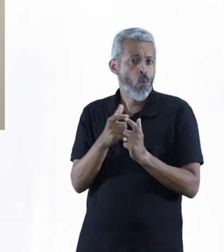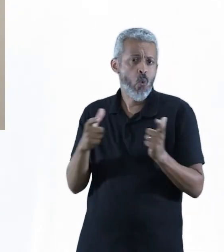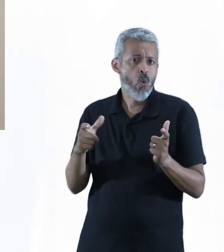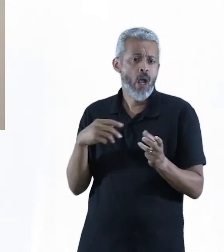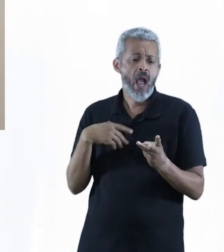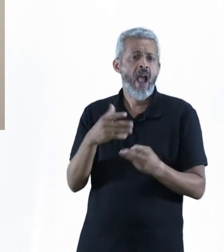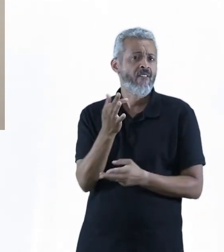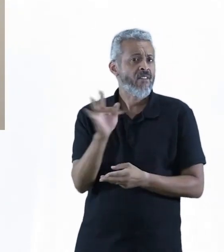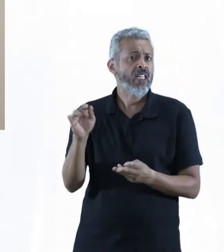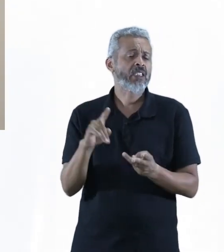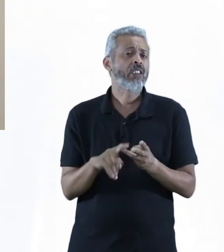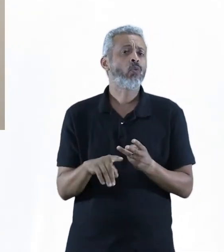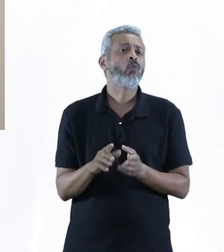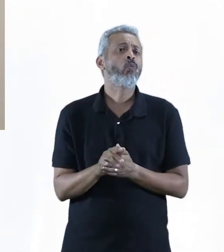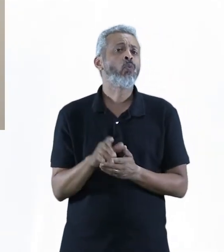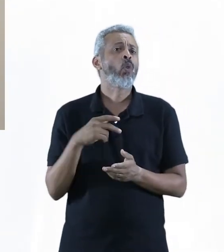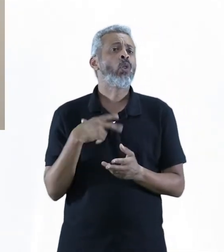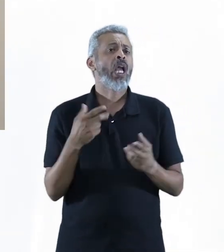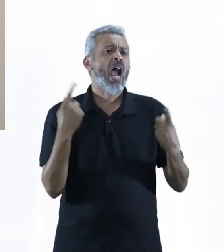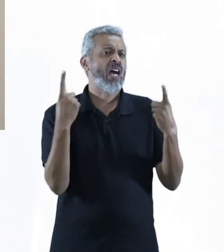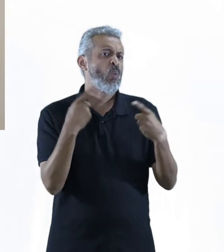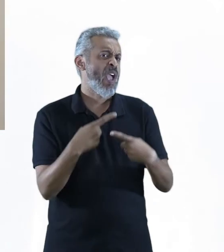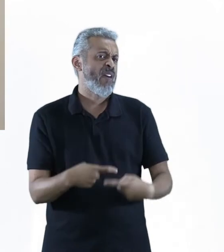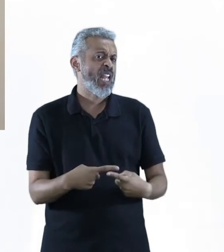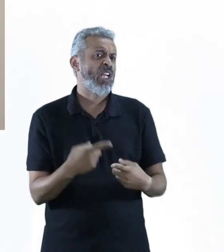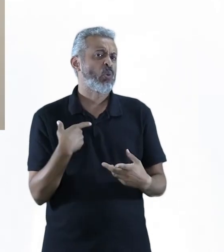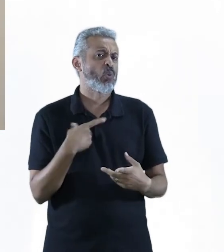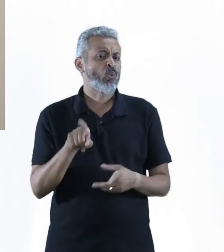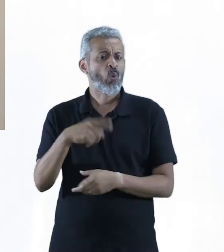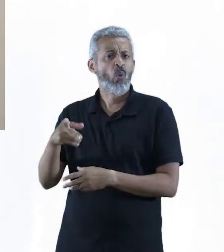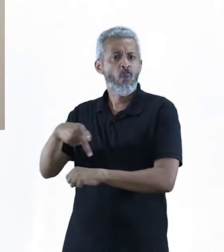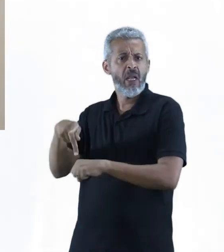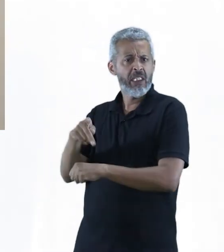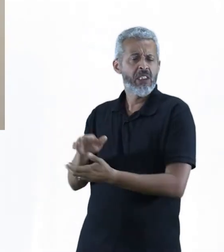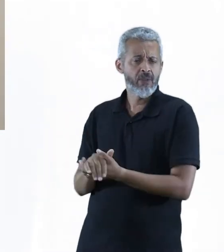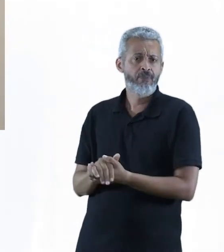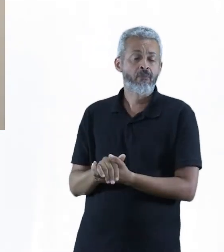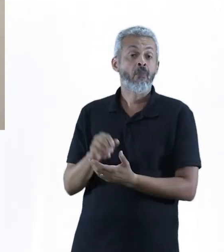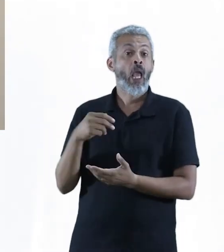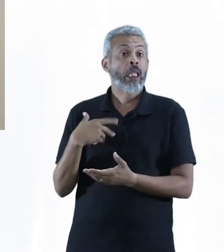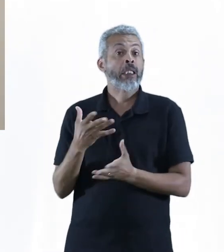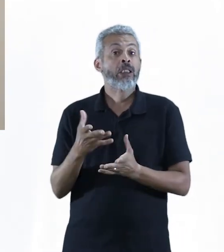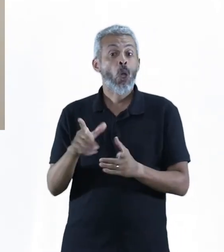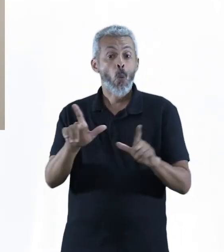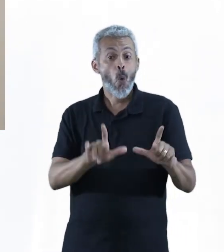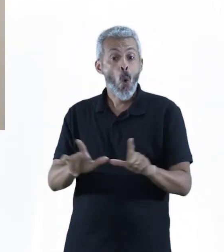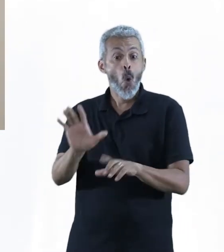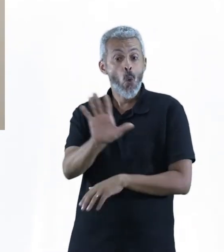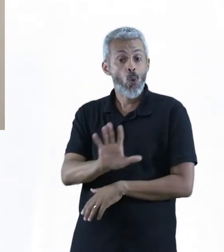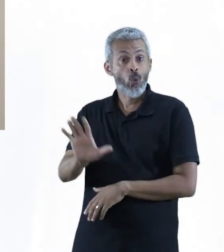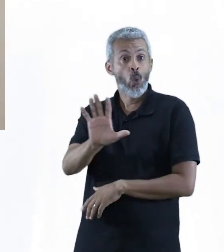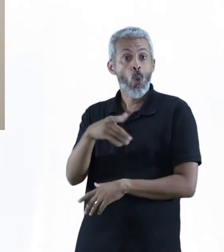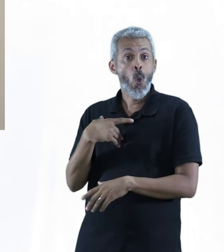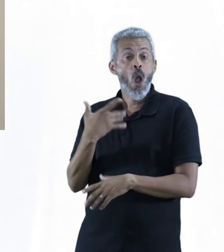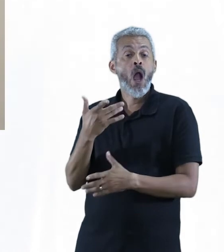França, que tinha uma rivalidade muito grande com esses países. E aí, nesse cenário, é claro, se consolida o que